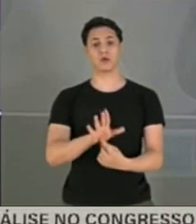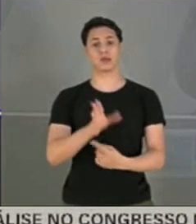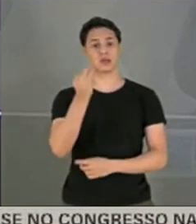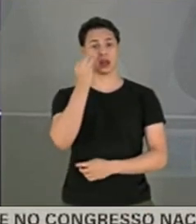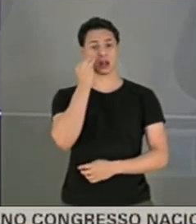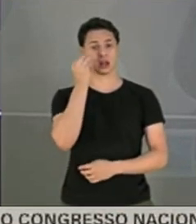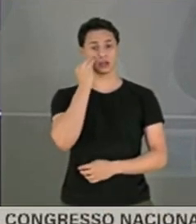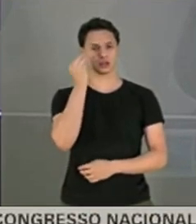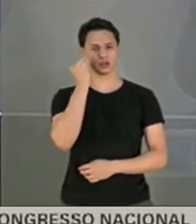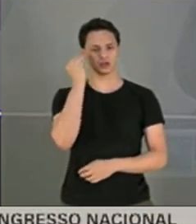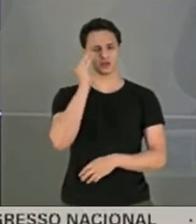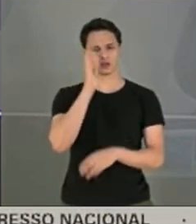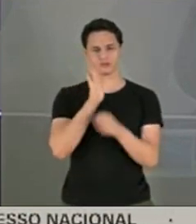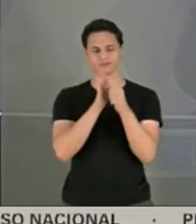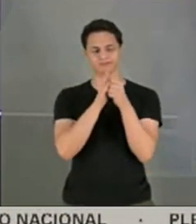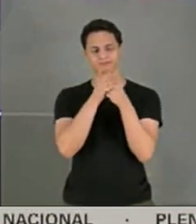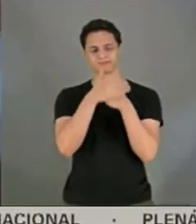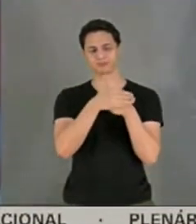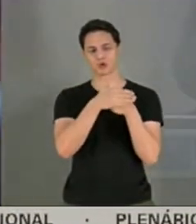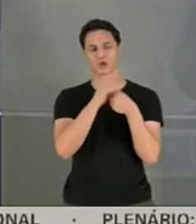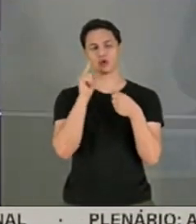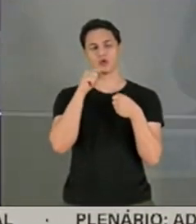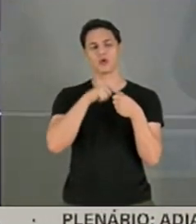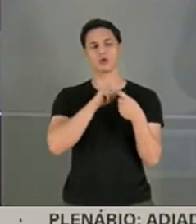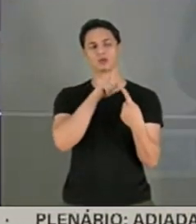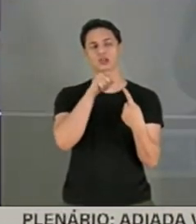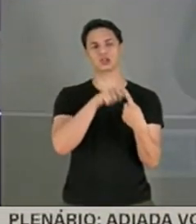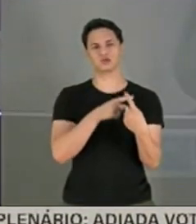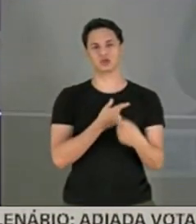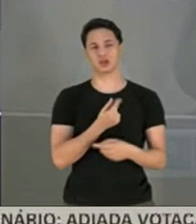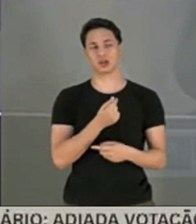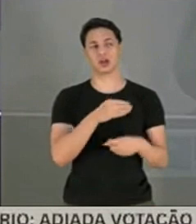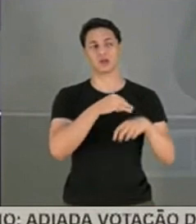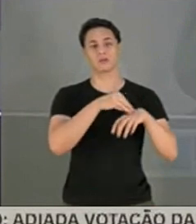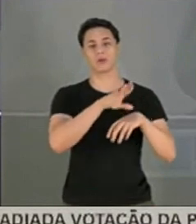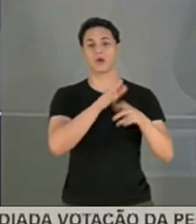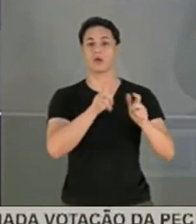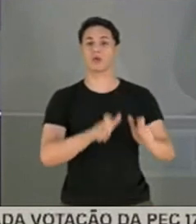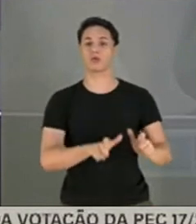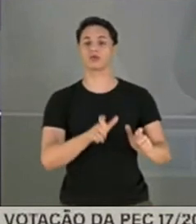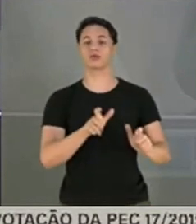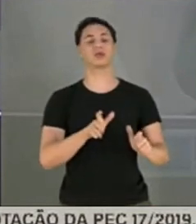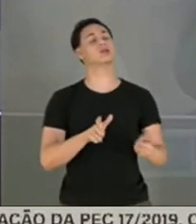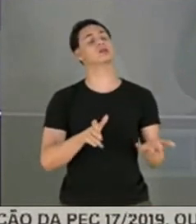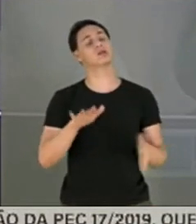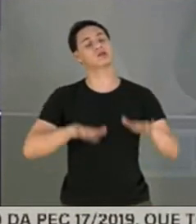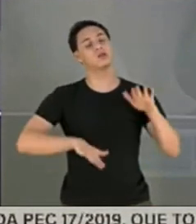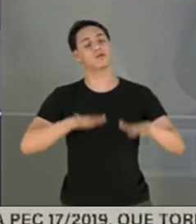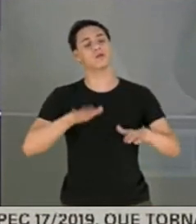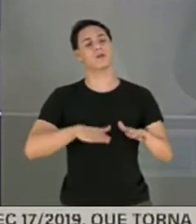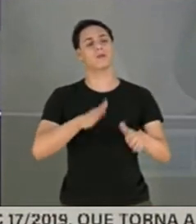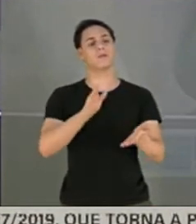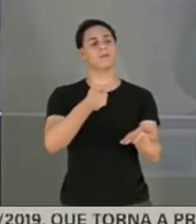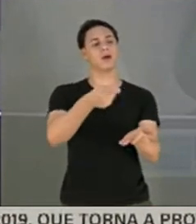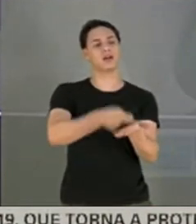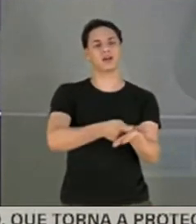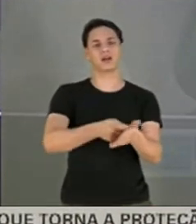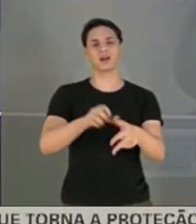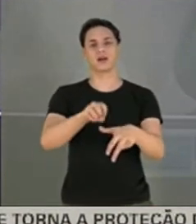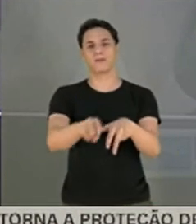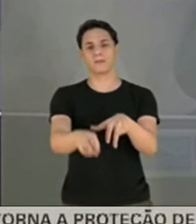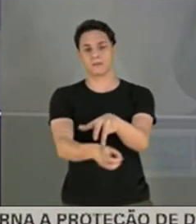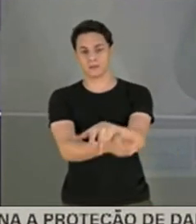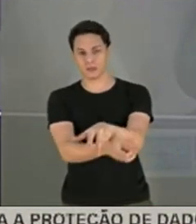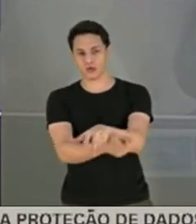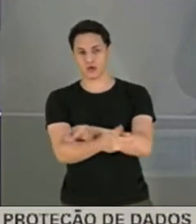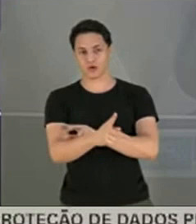tentativa de ocultar a destinação do dinheiro, que provavelmente serviu para o pagamento de propina.